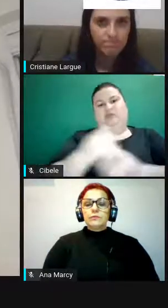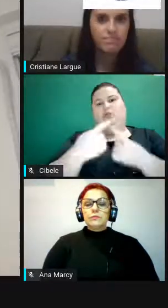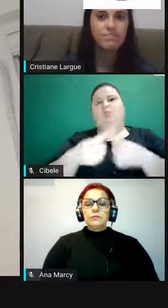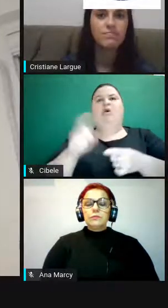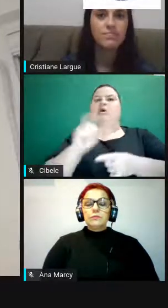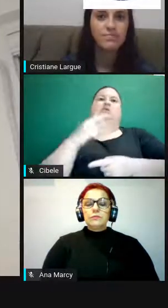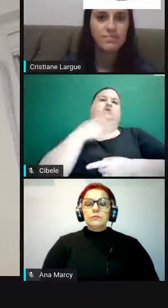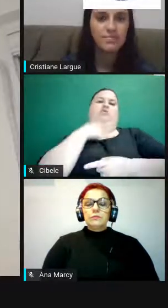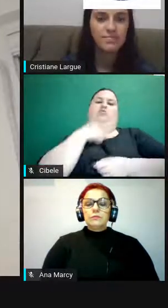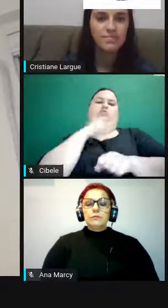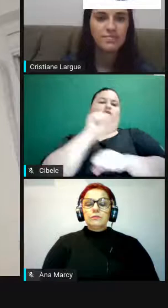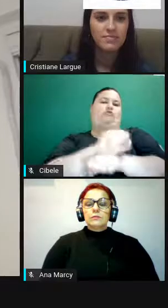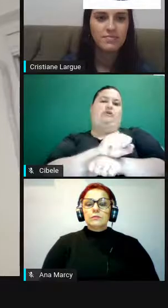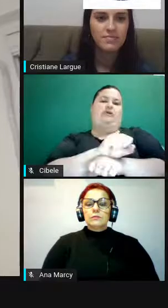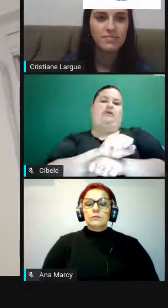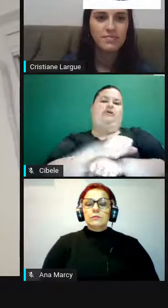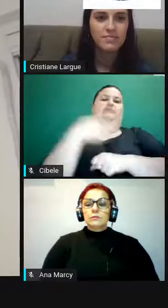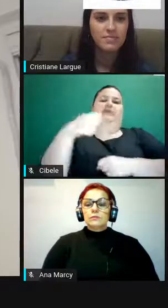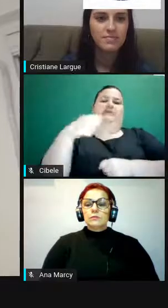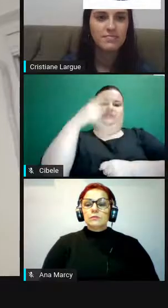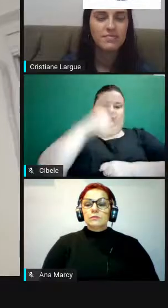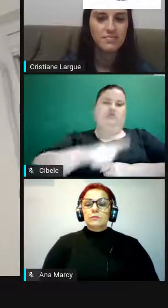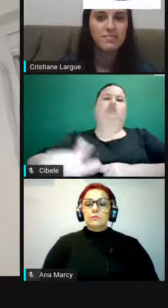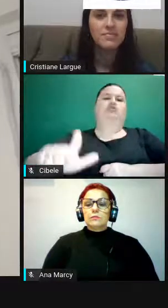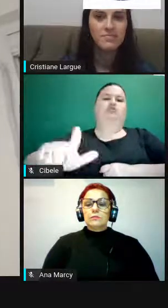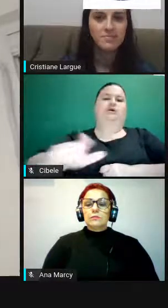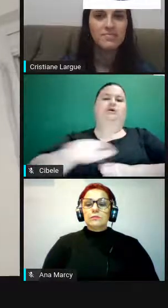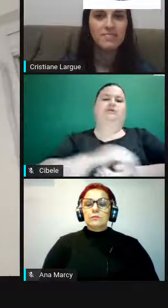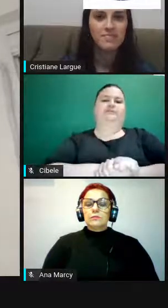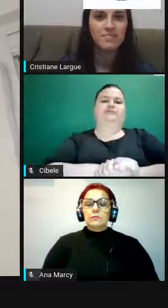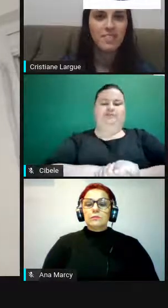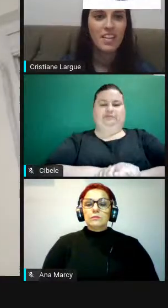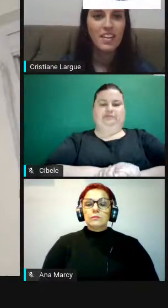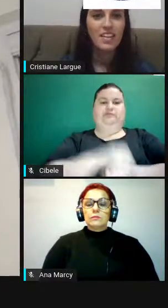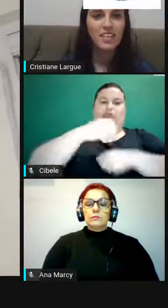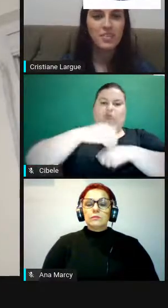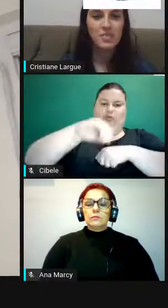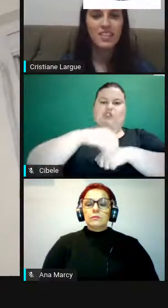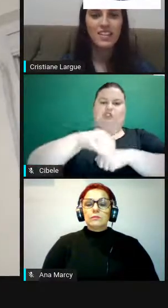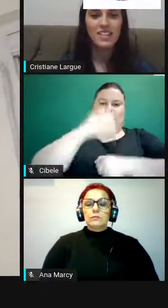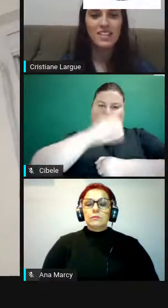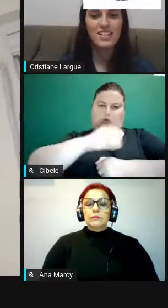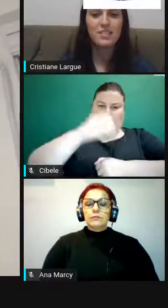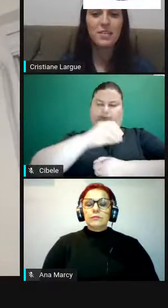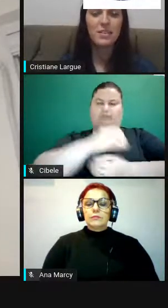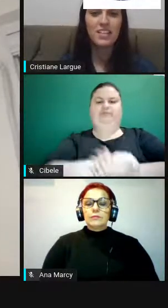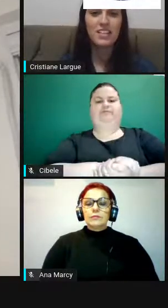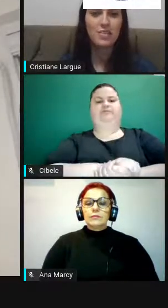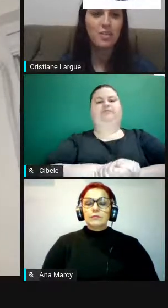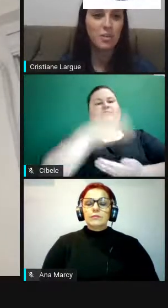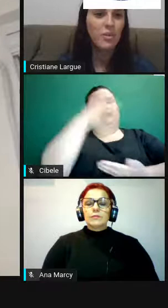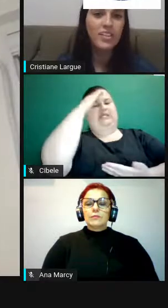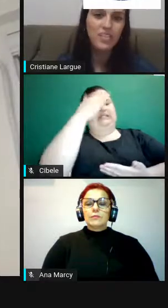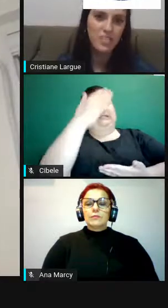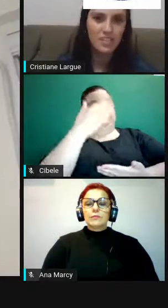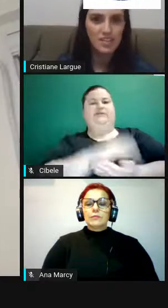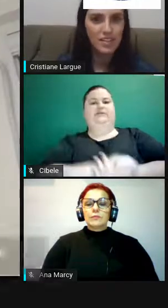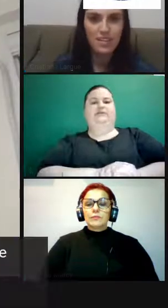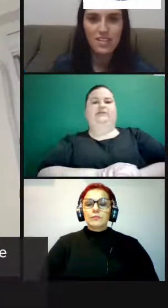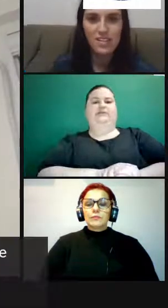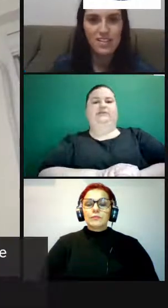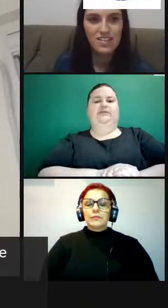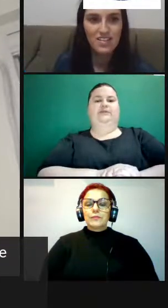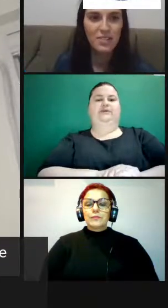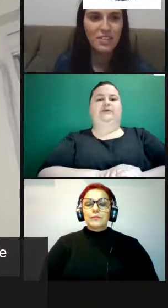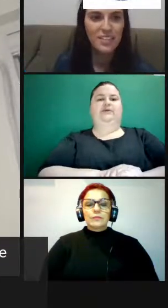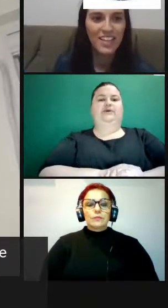eu acho que essa uma uma dica valiosa para quem quer começar um negócio e com certeza Fabiano foram muitas